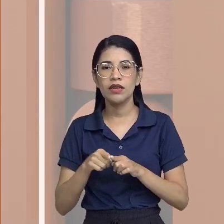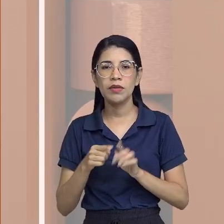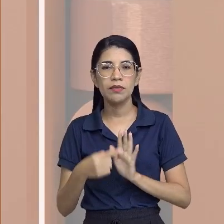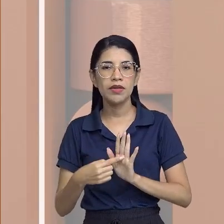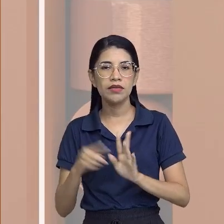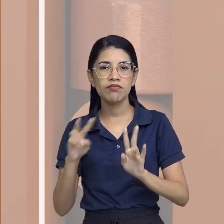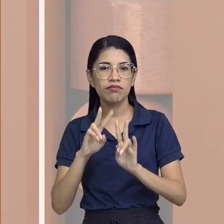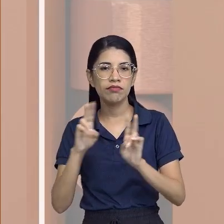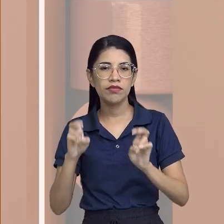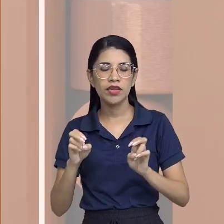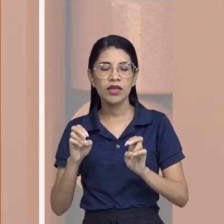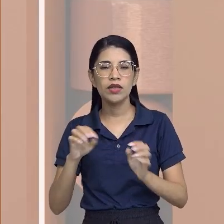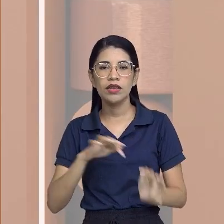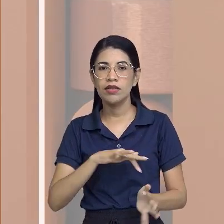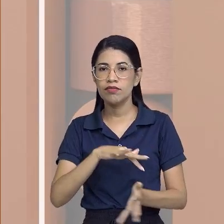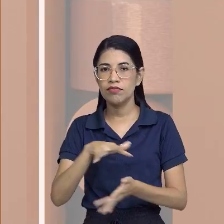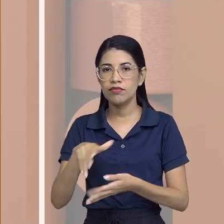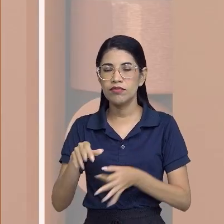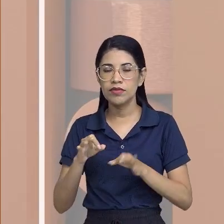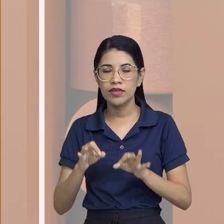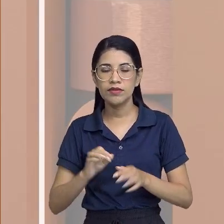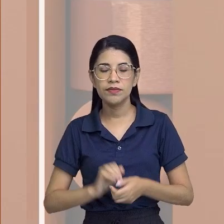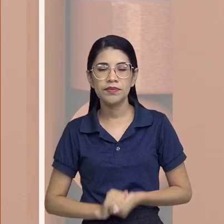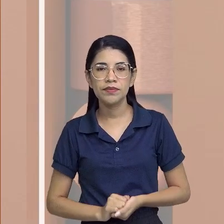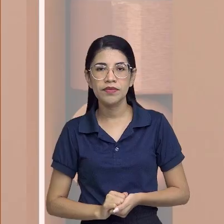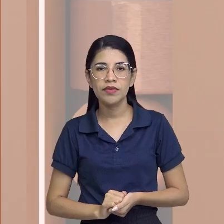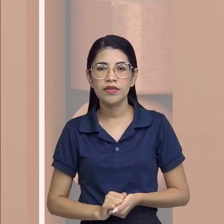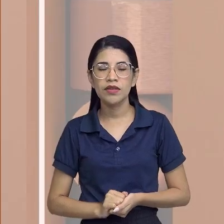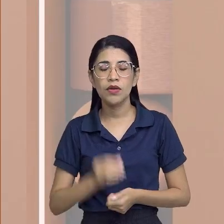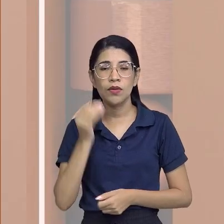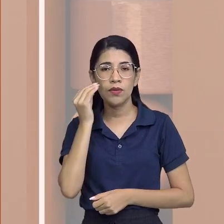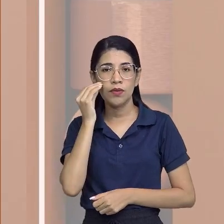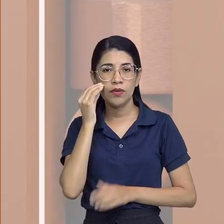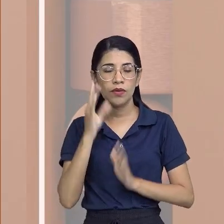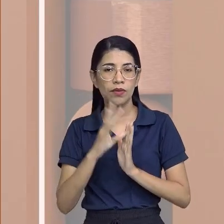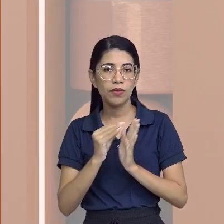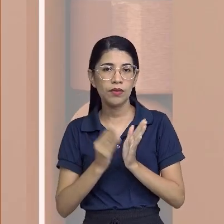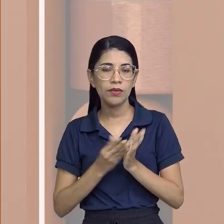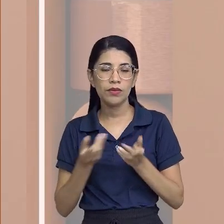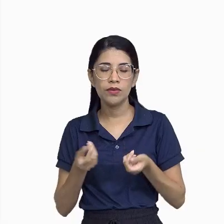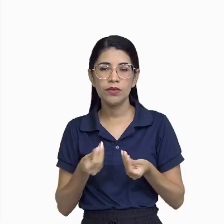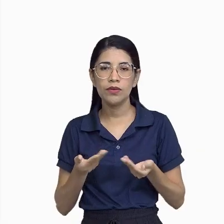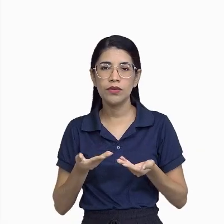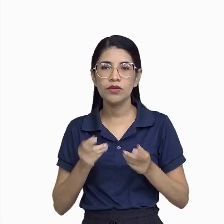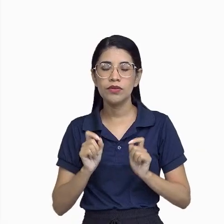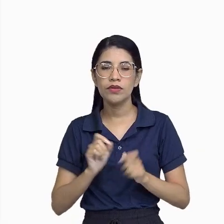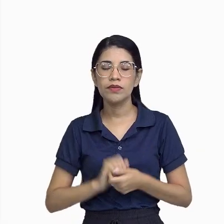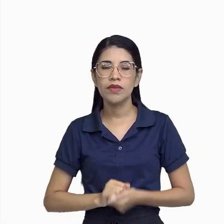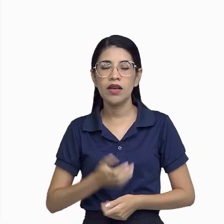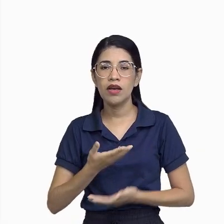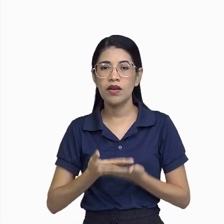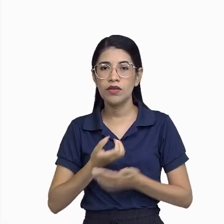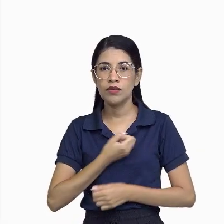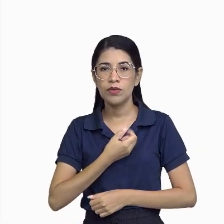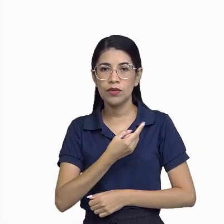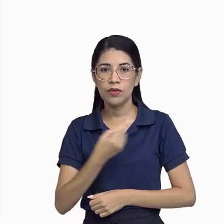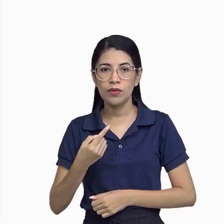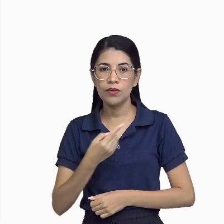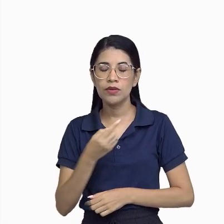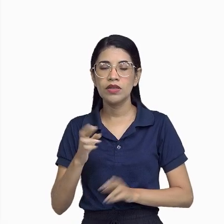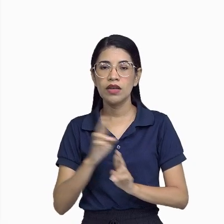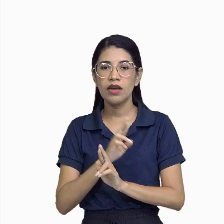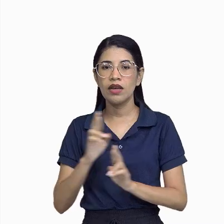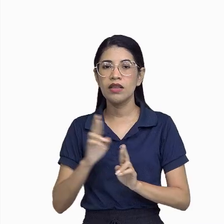coisa sobre o nosso planeta, é isso que importa, né? Vamos lá então para o nosso objeto de conhecimento dessa aula de número 11, relações entre